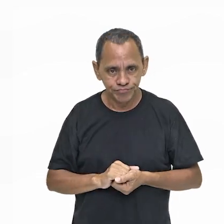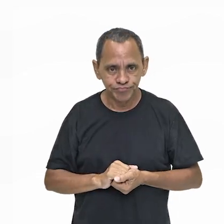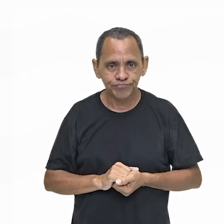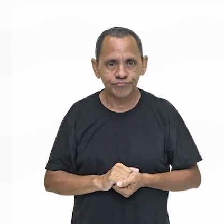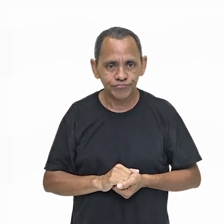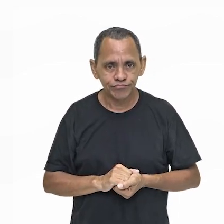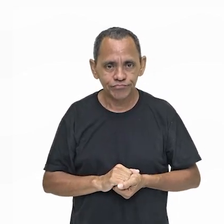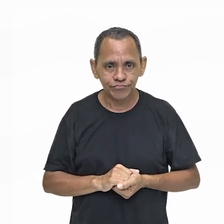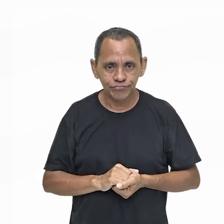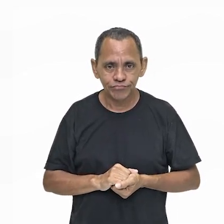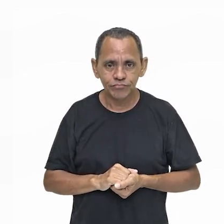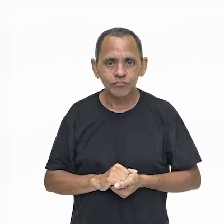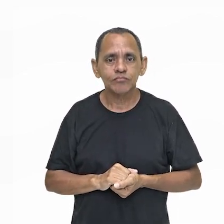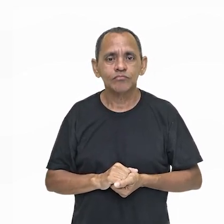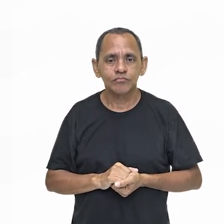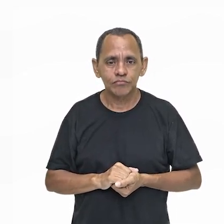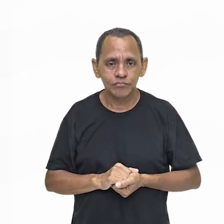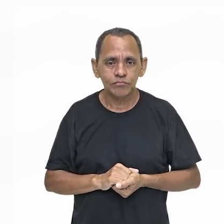natural de quem está